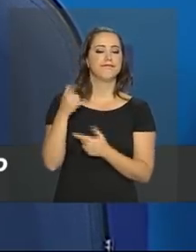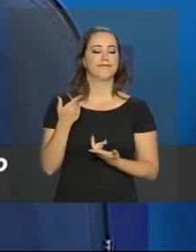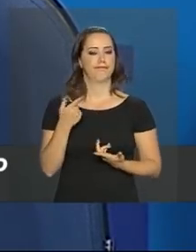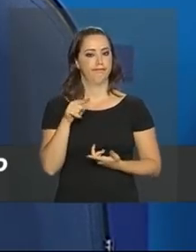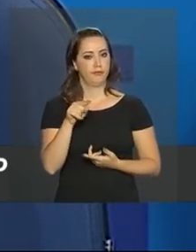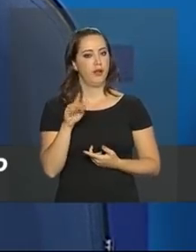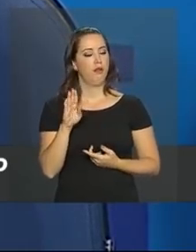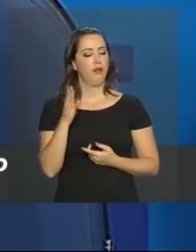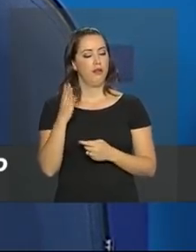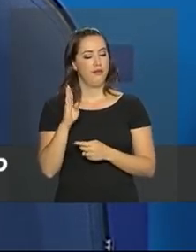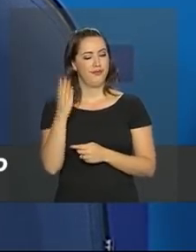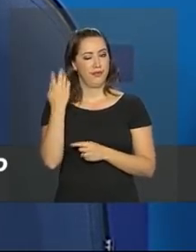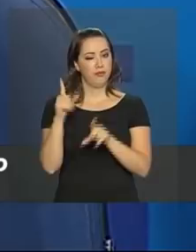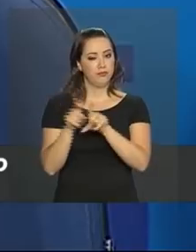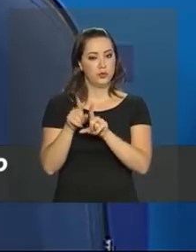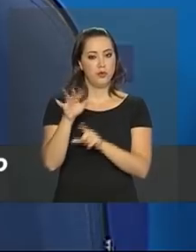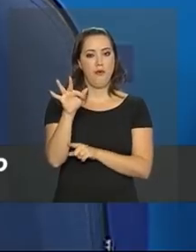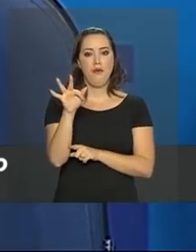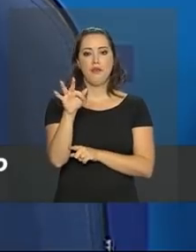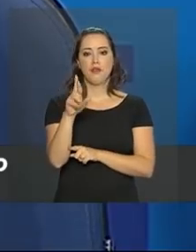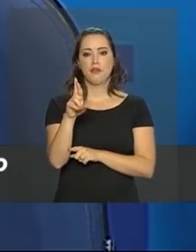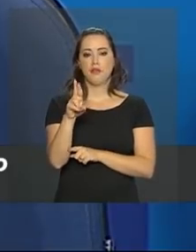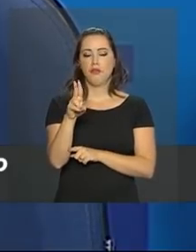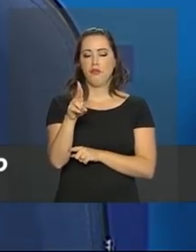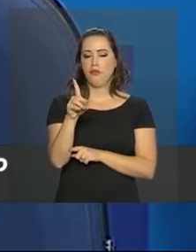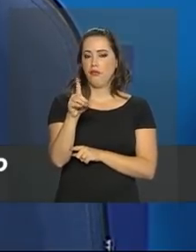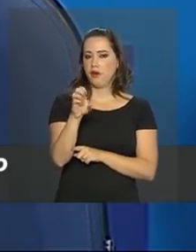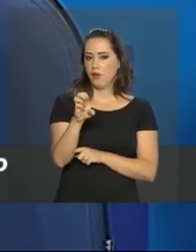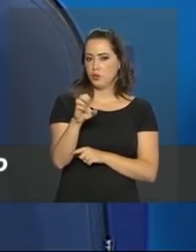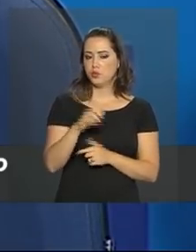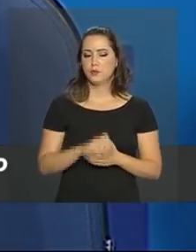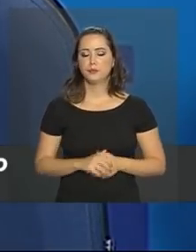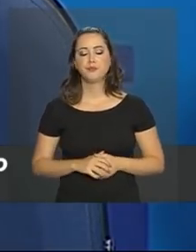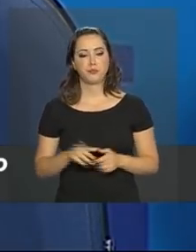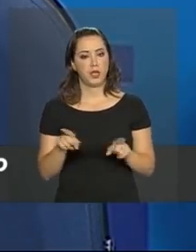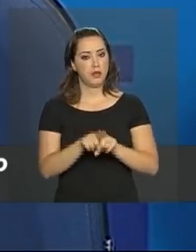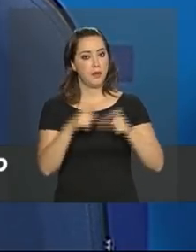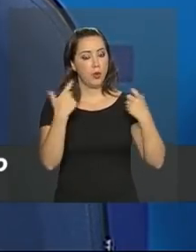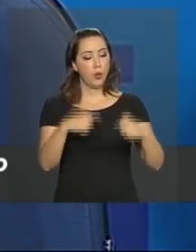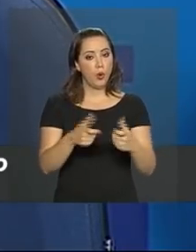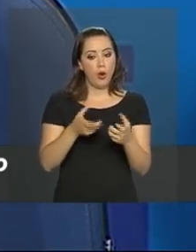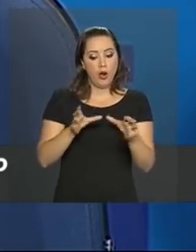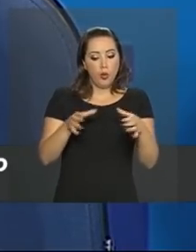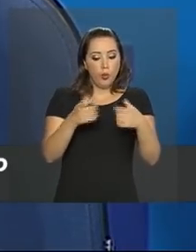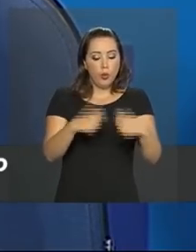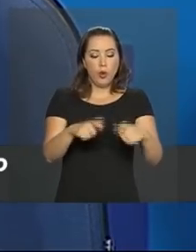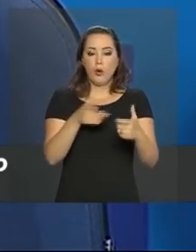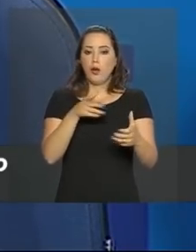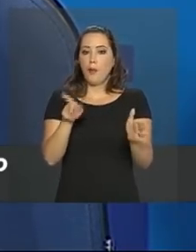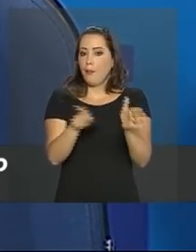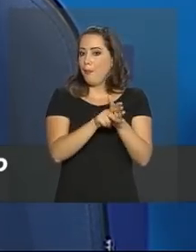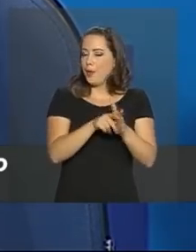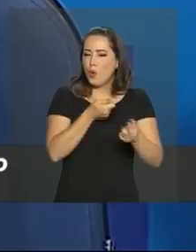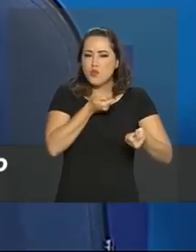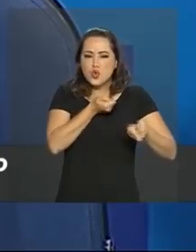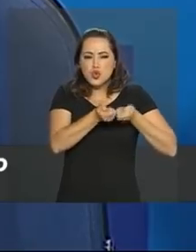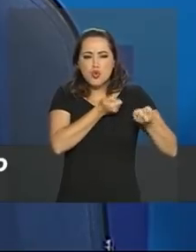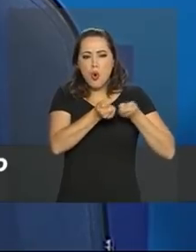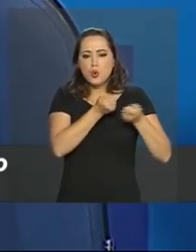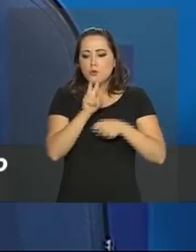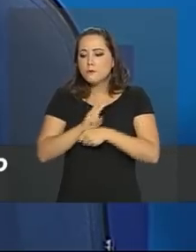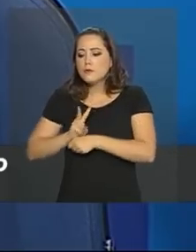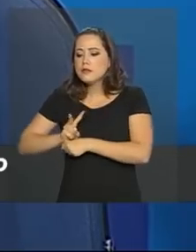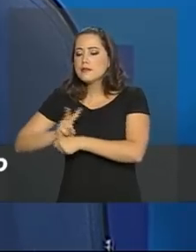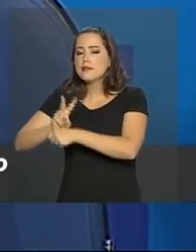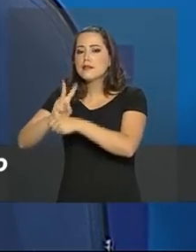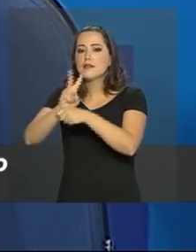inep para o ministério da educação a inauguração de um centro integrado de comando e controle específico da polícia